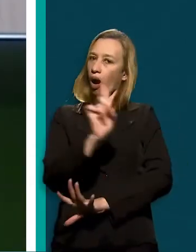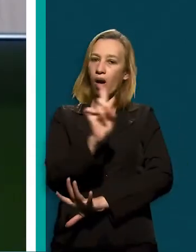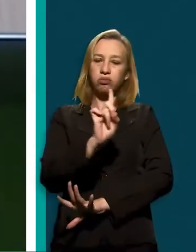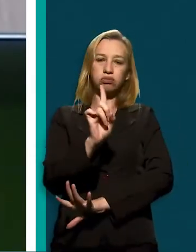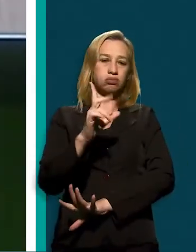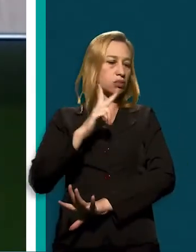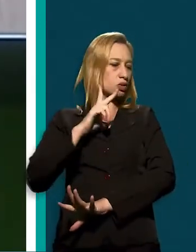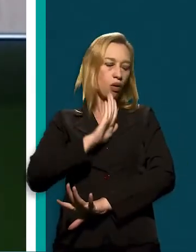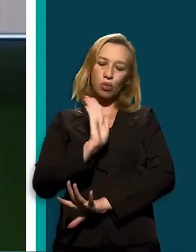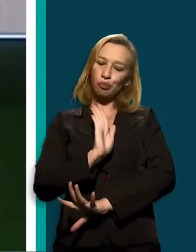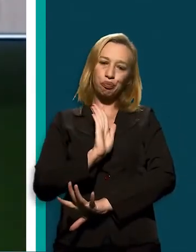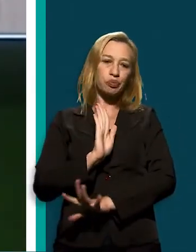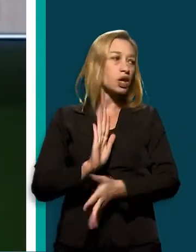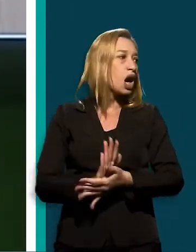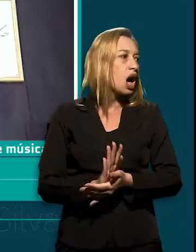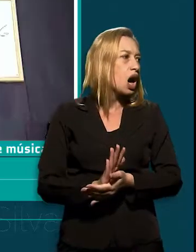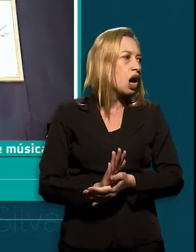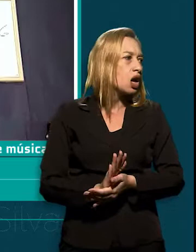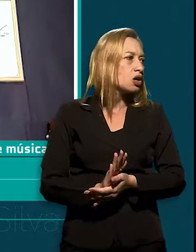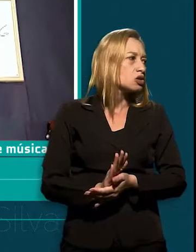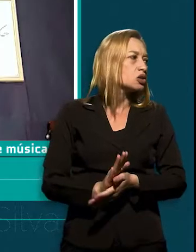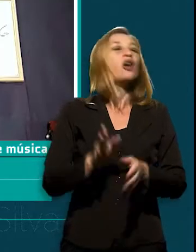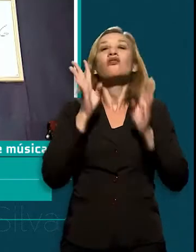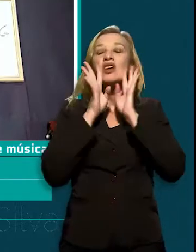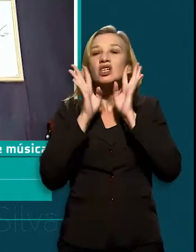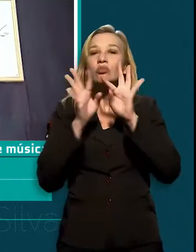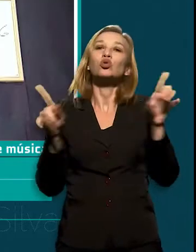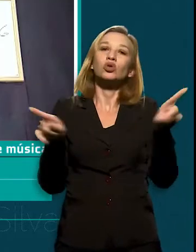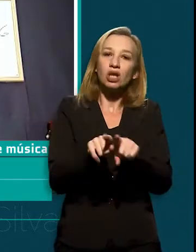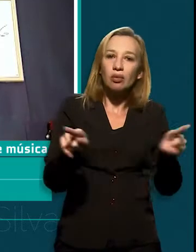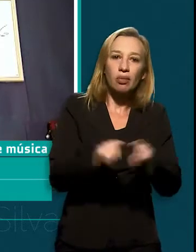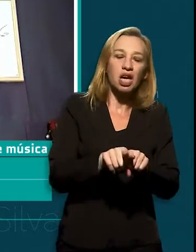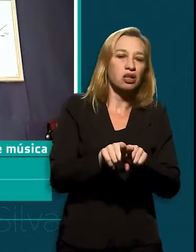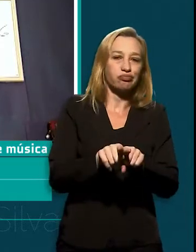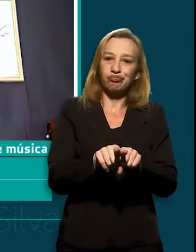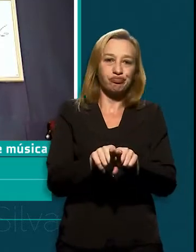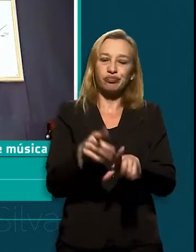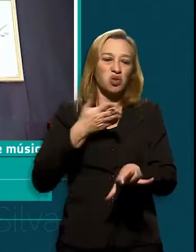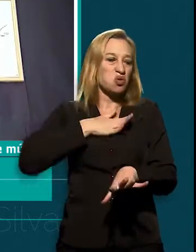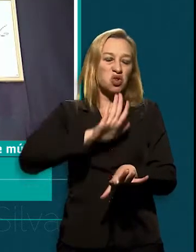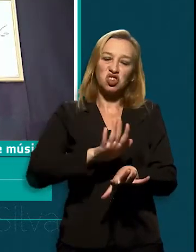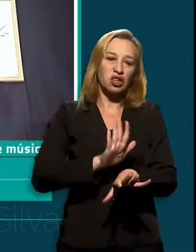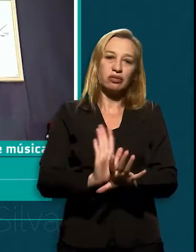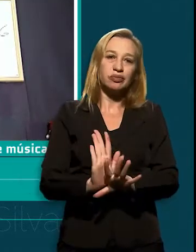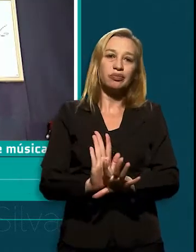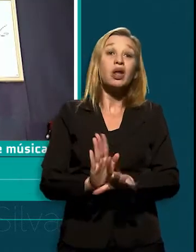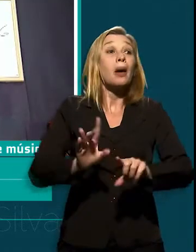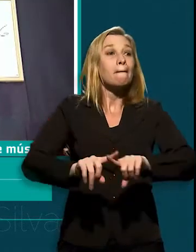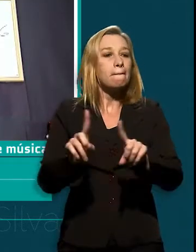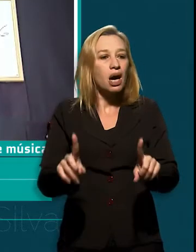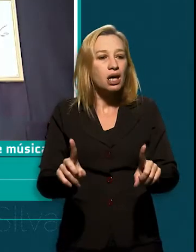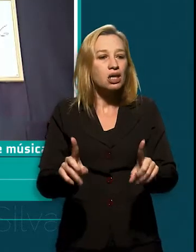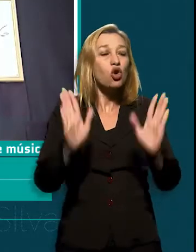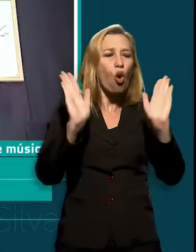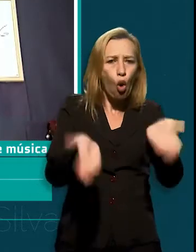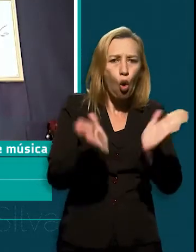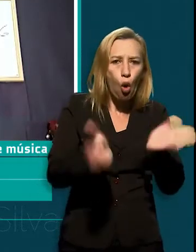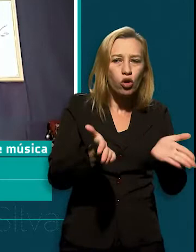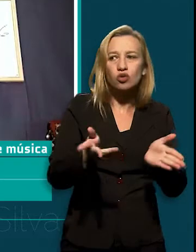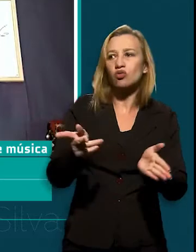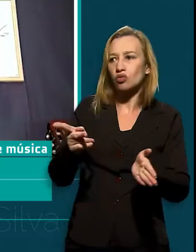meu Instagram pessoal. E aí o Facebook também, sabe? Eu já não gostava muito dessas ondas assim.